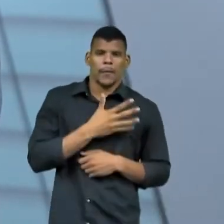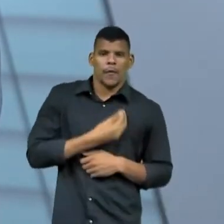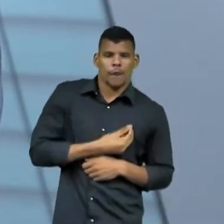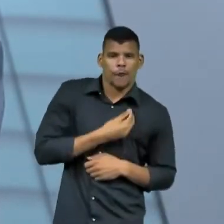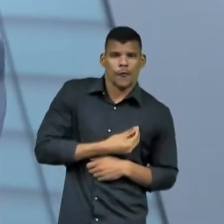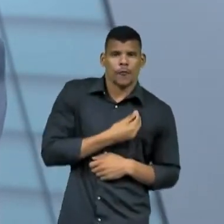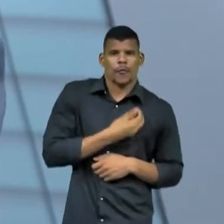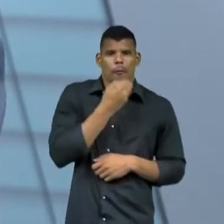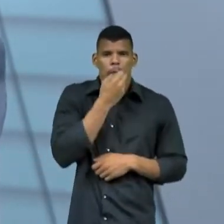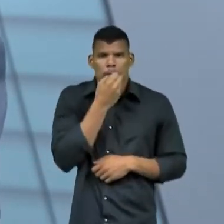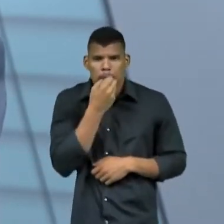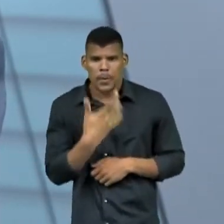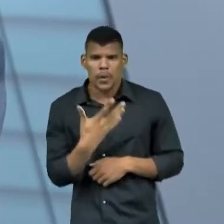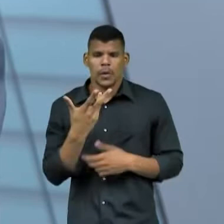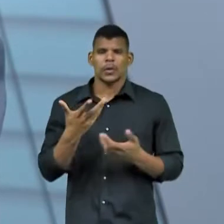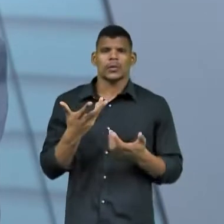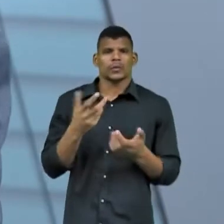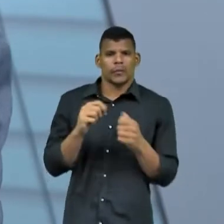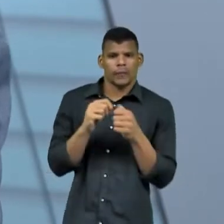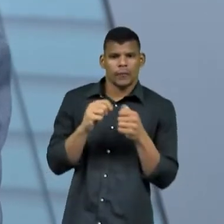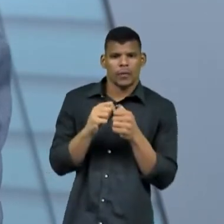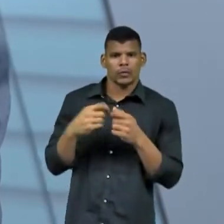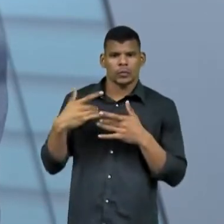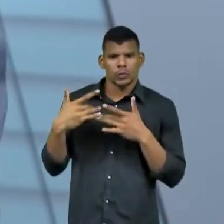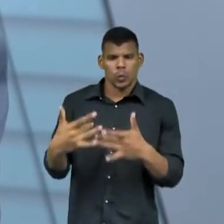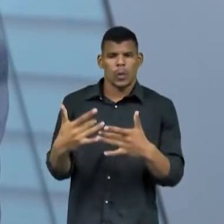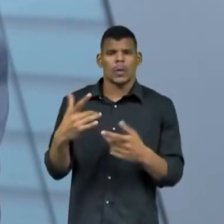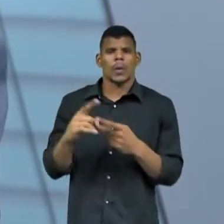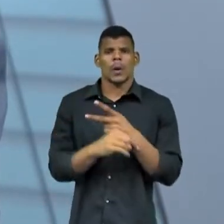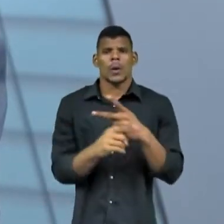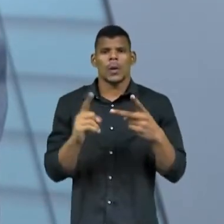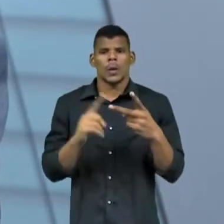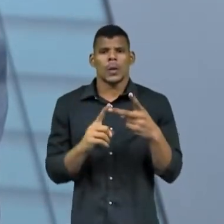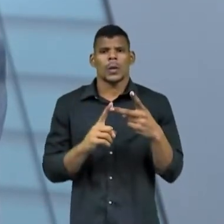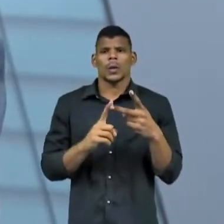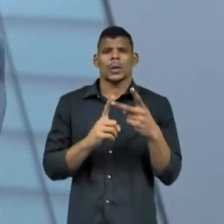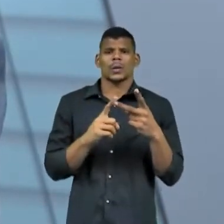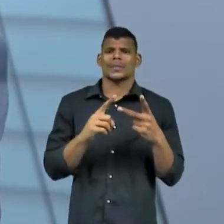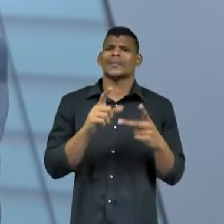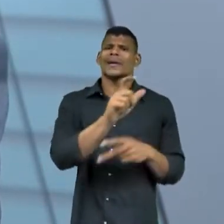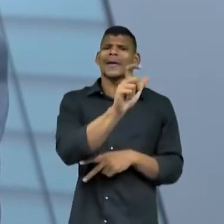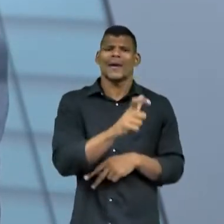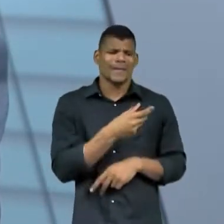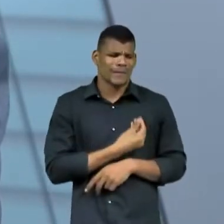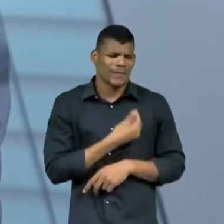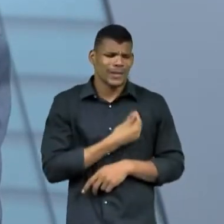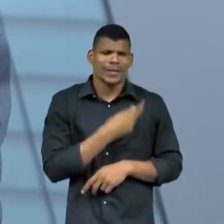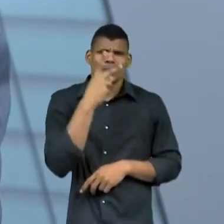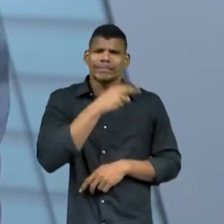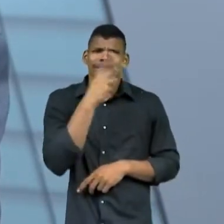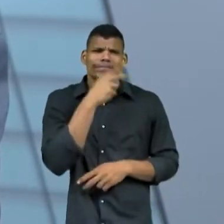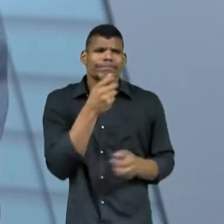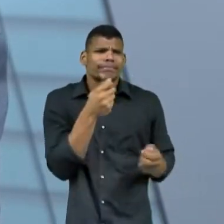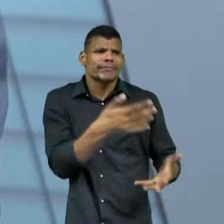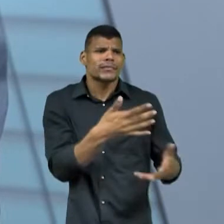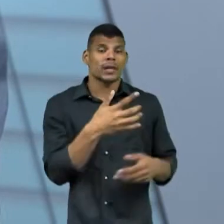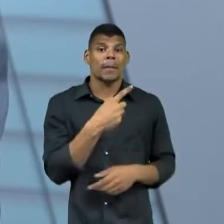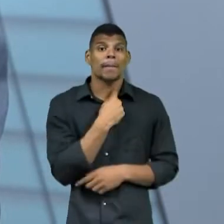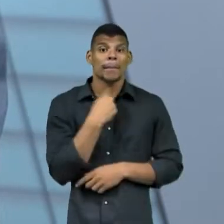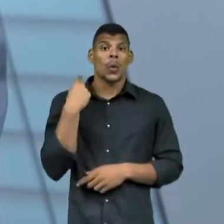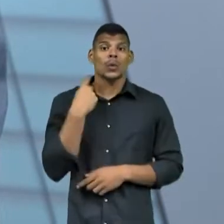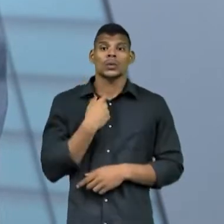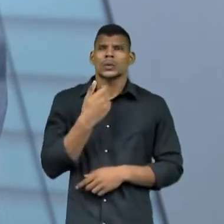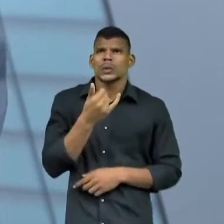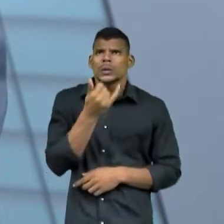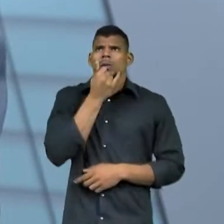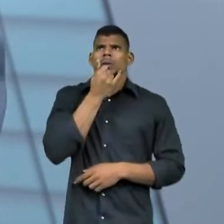bem Ótimo continue aí o cara ali não faz nada só vive fazendo o que não presta aí quando ele na morte ele pede